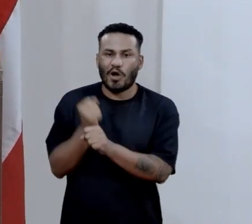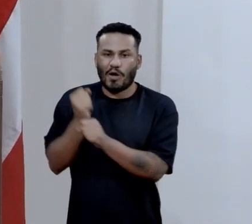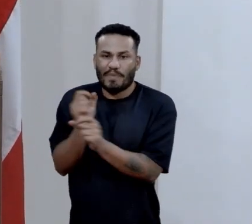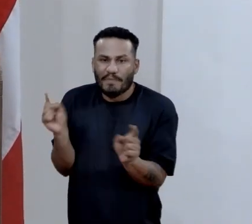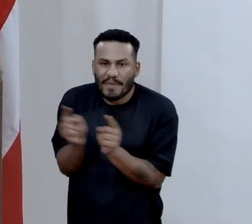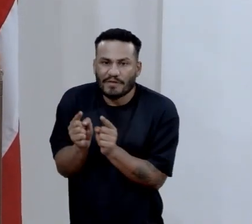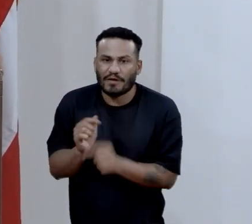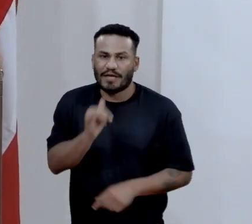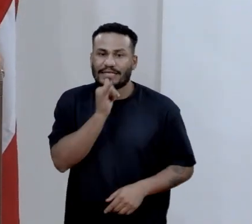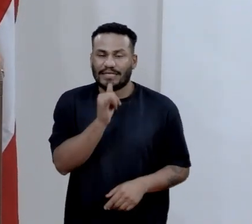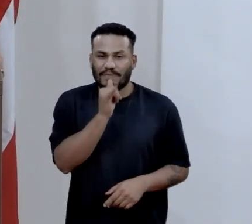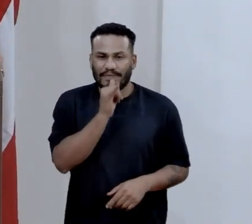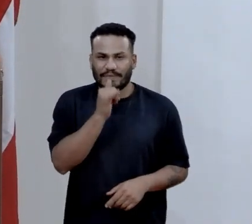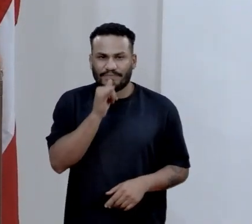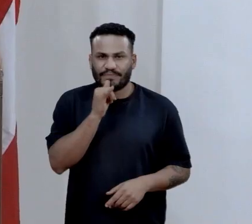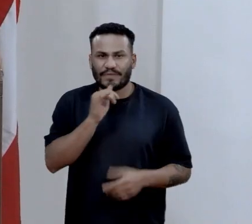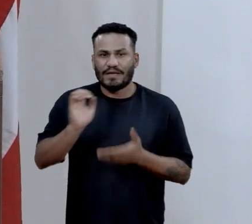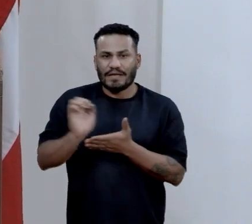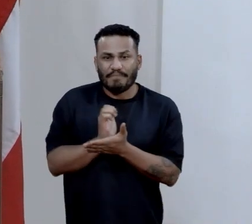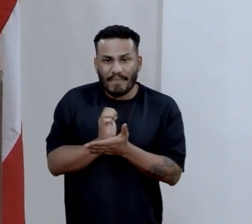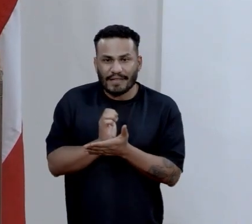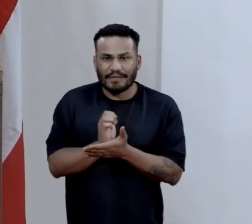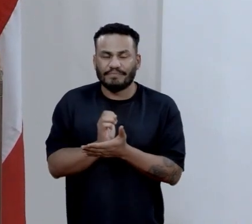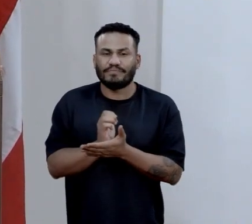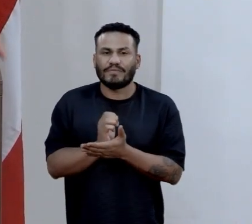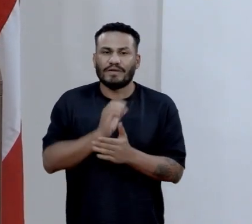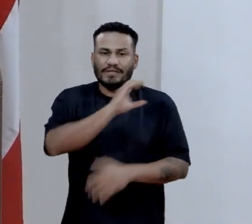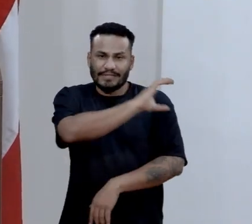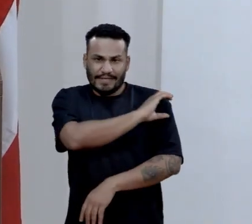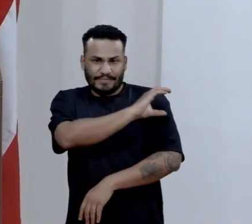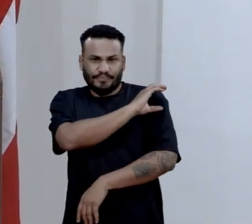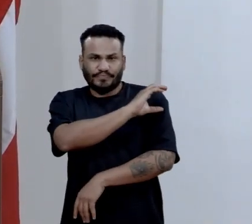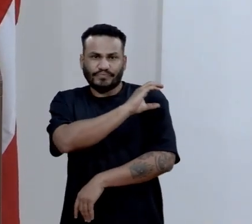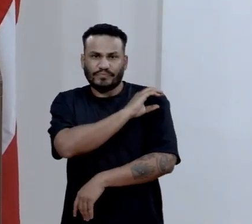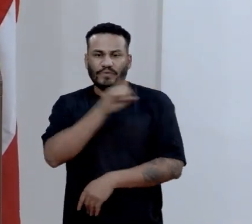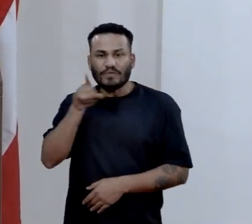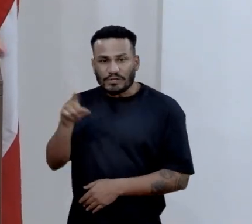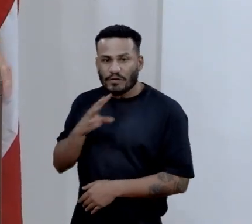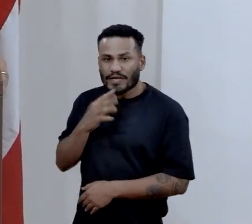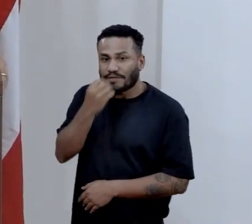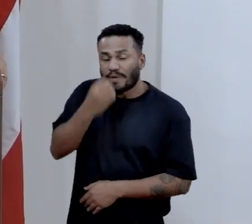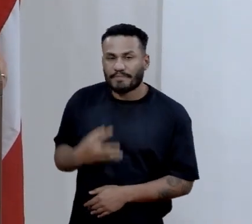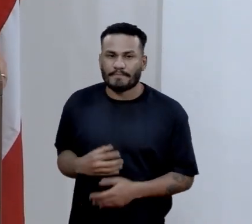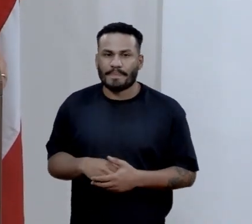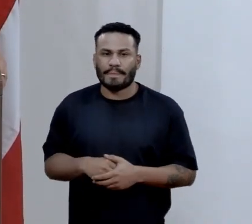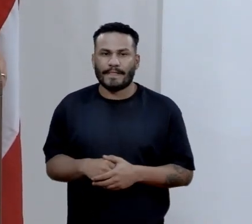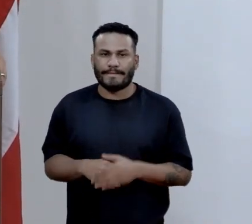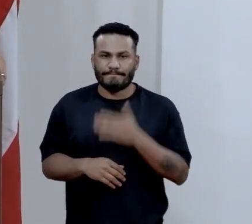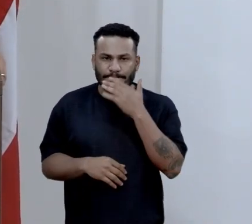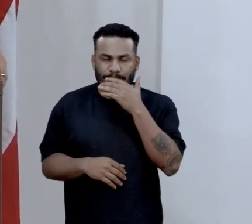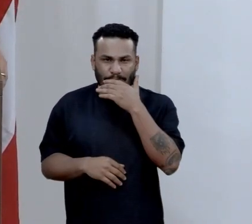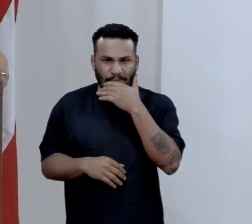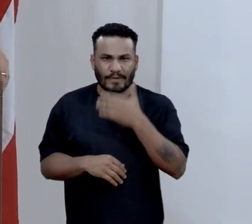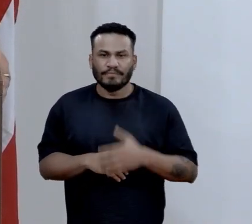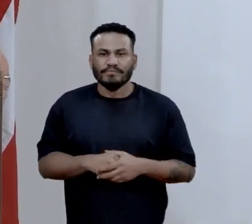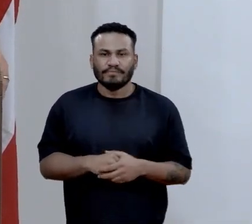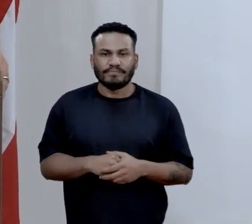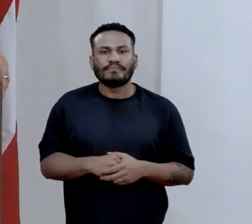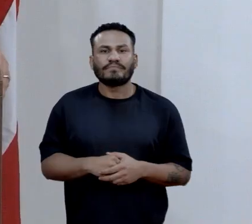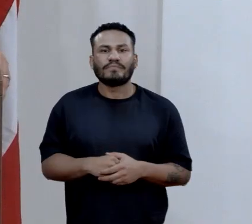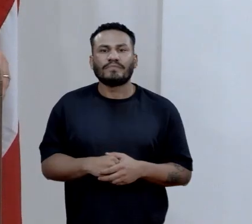menor. Mas vou dar um exemplo aqui de uma emenda que é para um CI, que o senhor conhece muito bem, que é ali